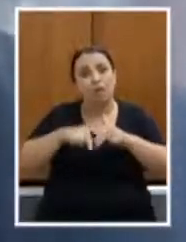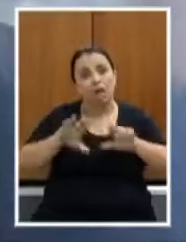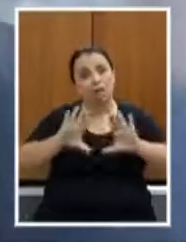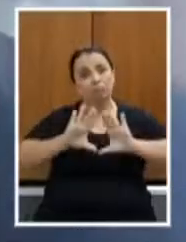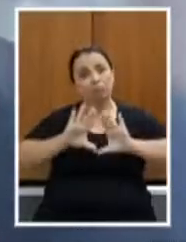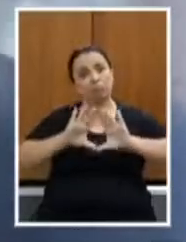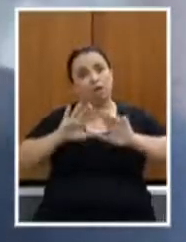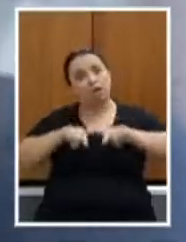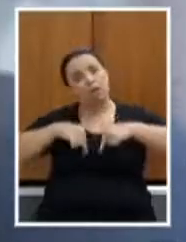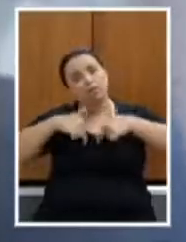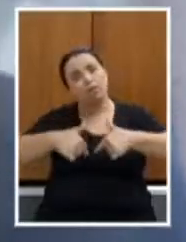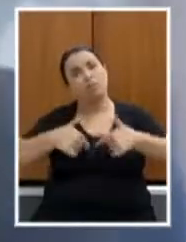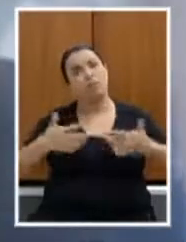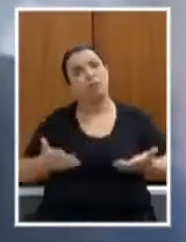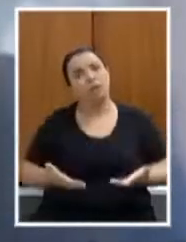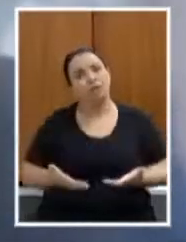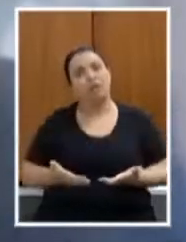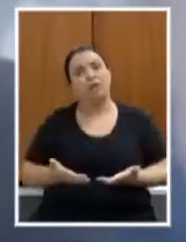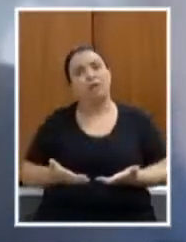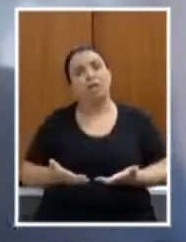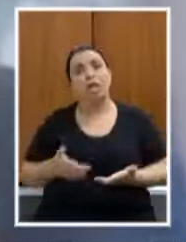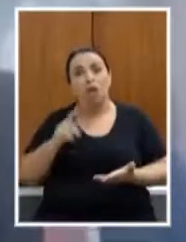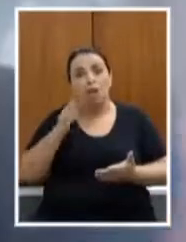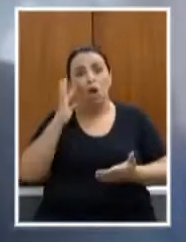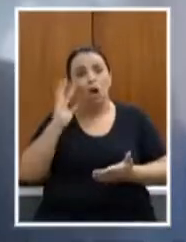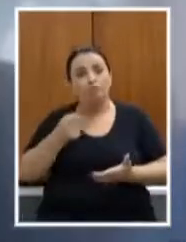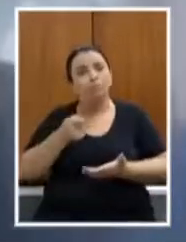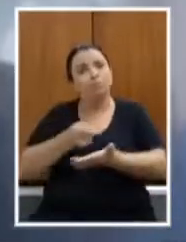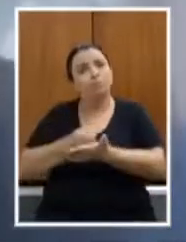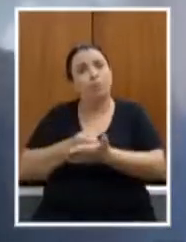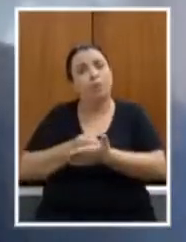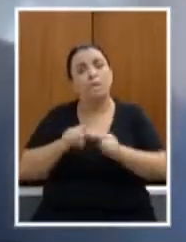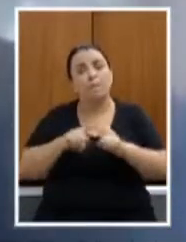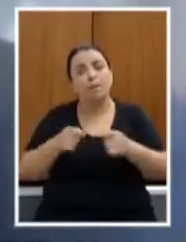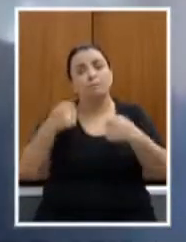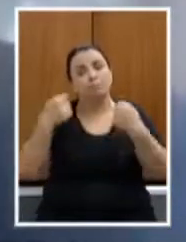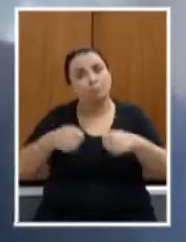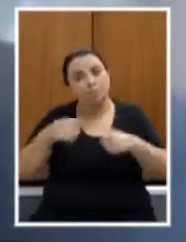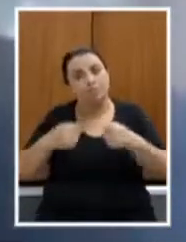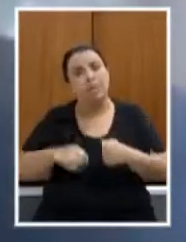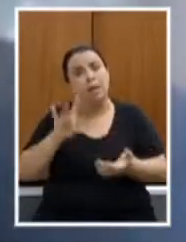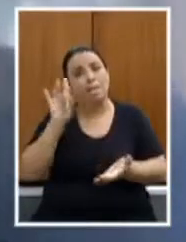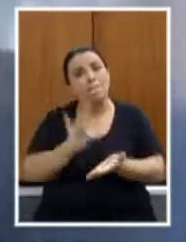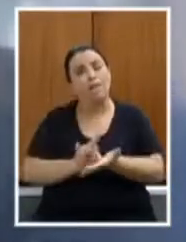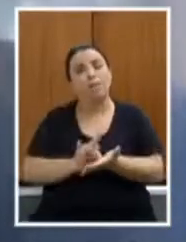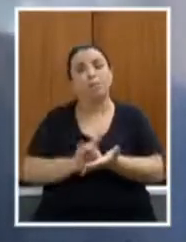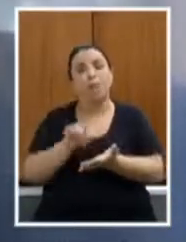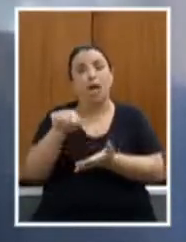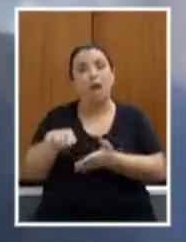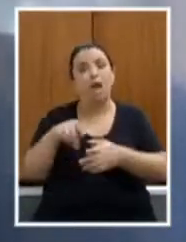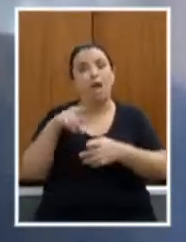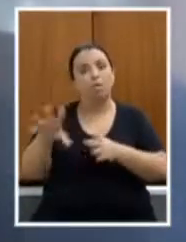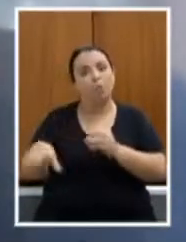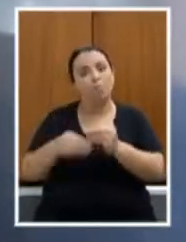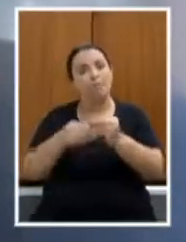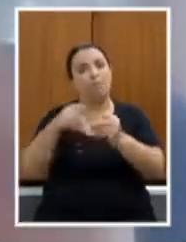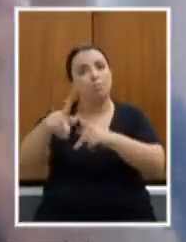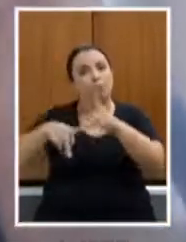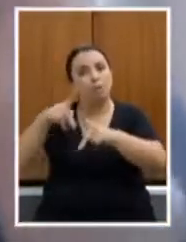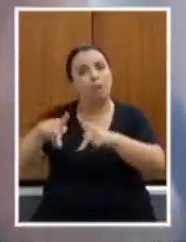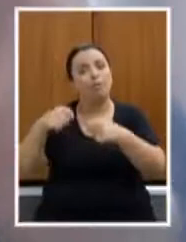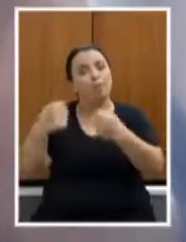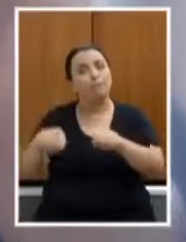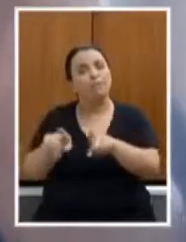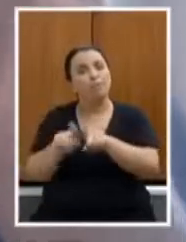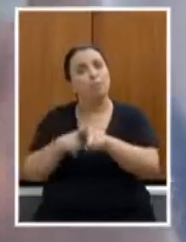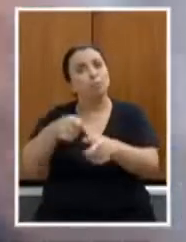acho que tem que ser impositiva mesmo, mas também tem que ser impositiva as emendas populares. Eu sei, senhor